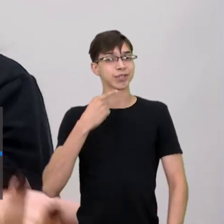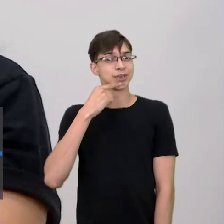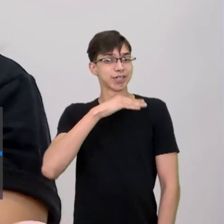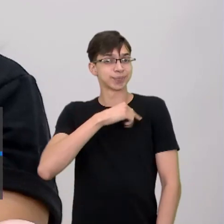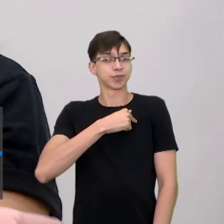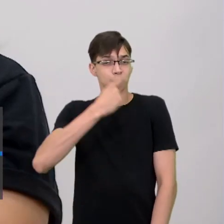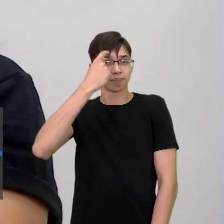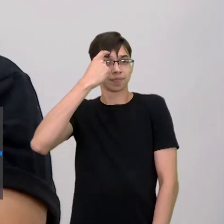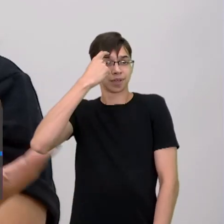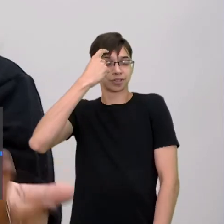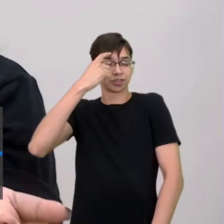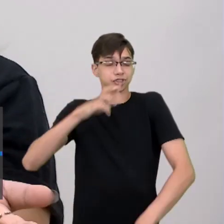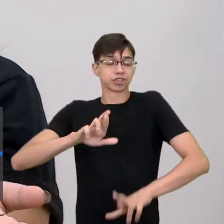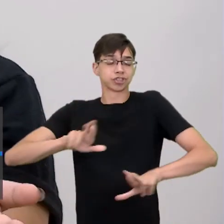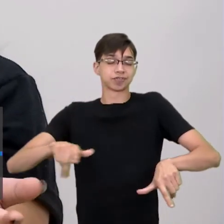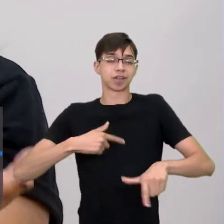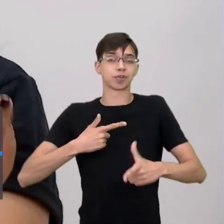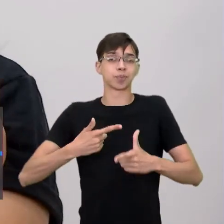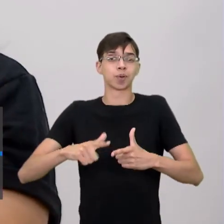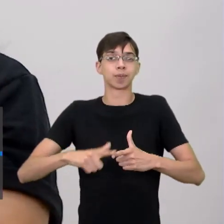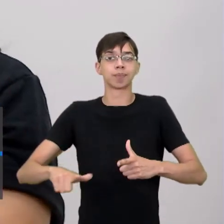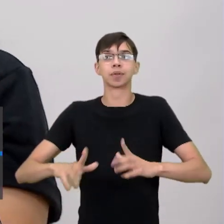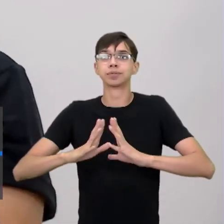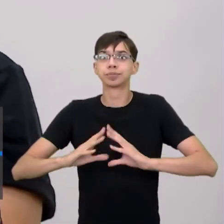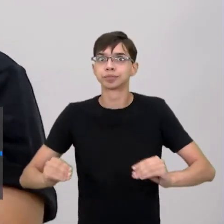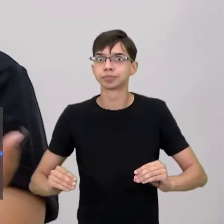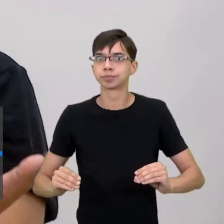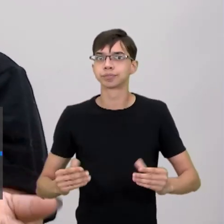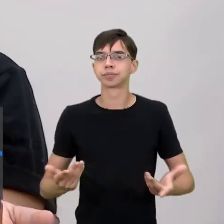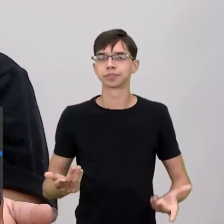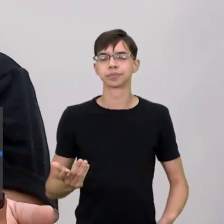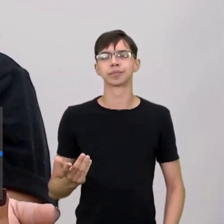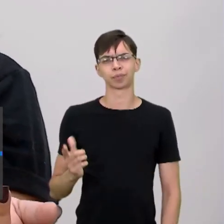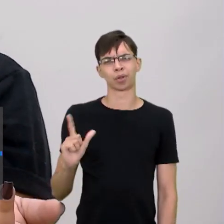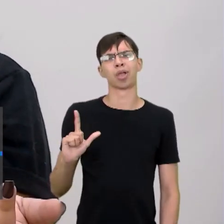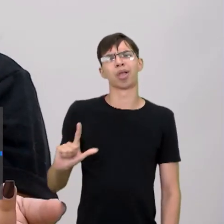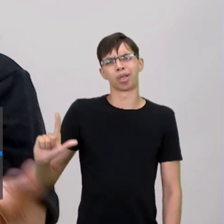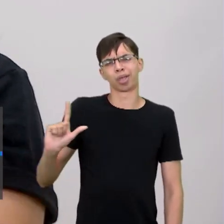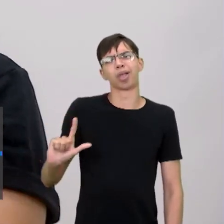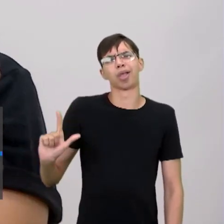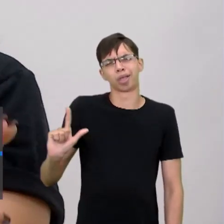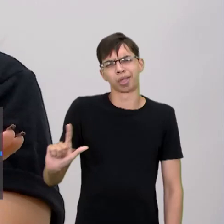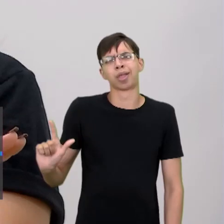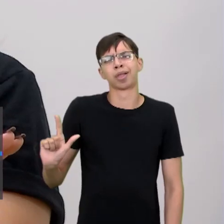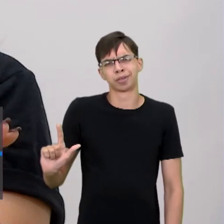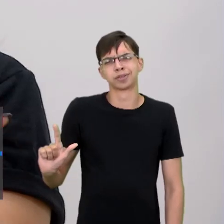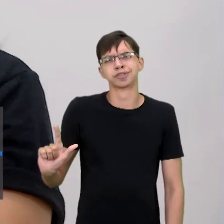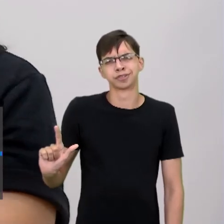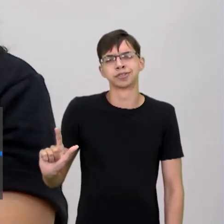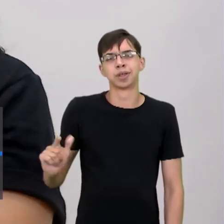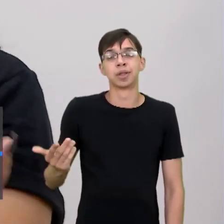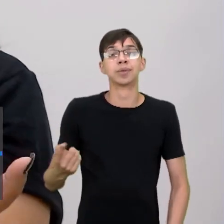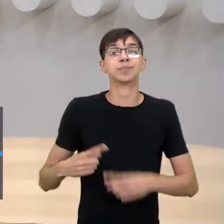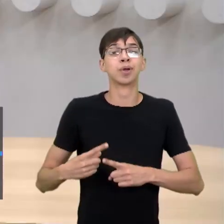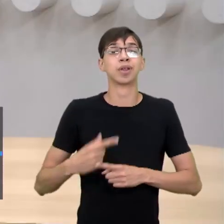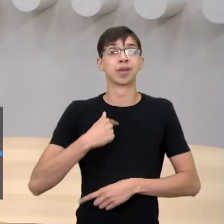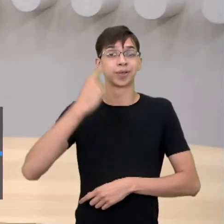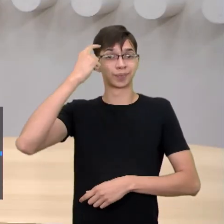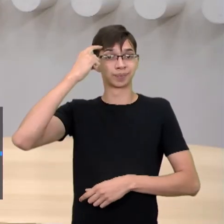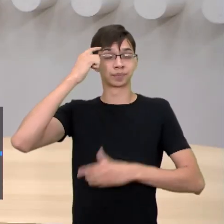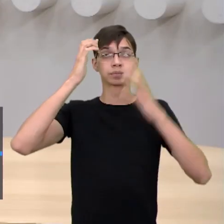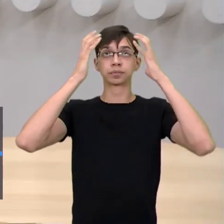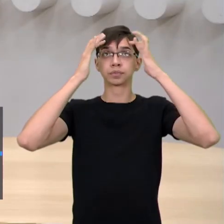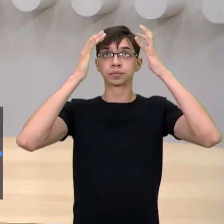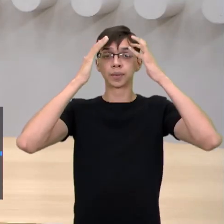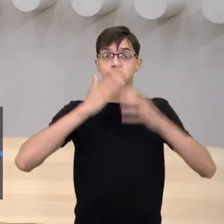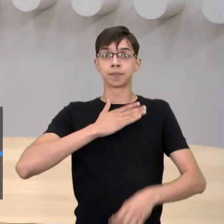pensaria diferente na hora de resolver um problema. A lógica que eu seguiria dentro da minha cabeça provavelmente vai ser outra. E isso tem a ver com essa ideia